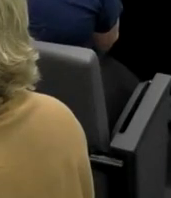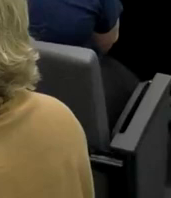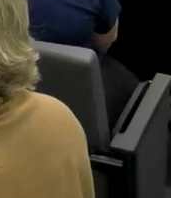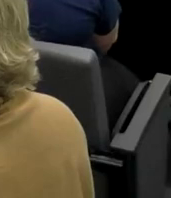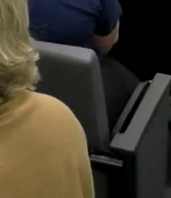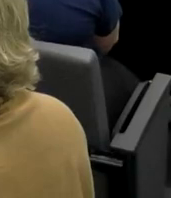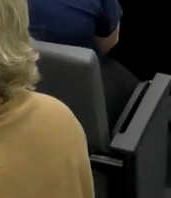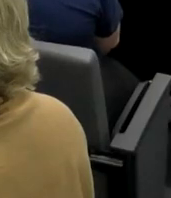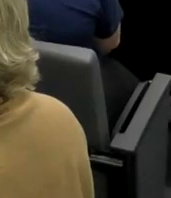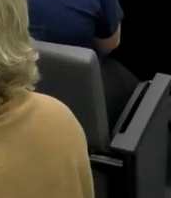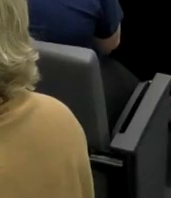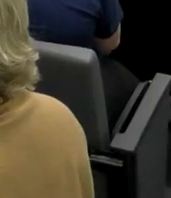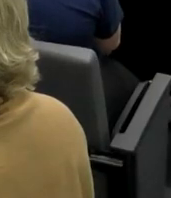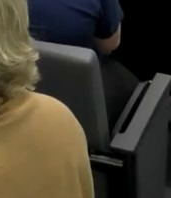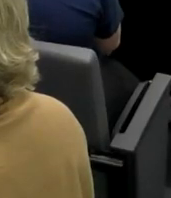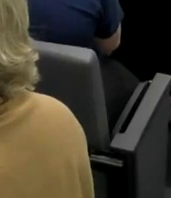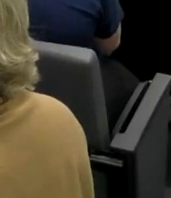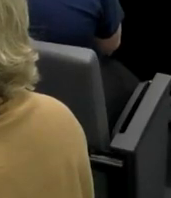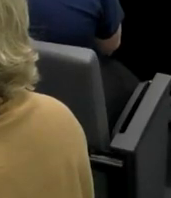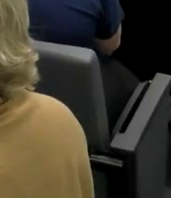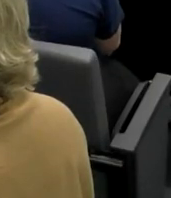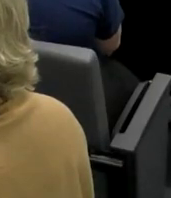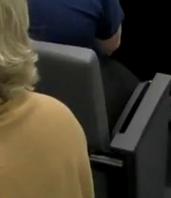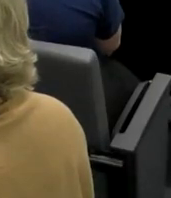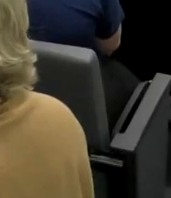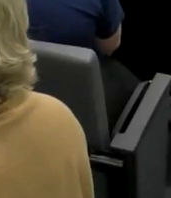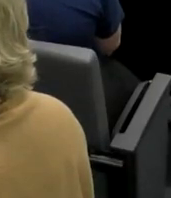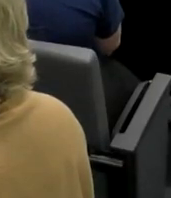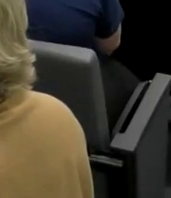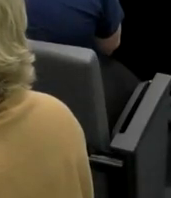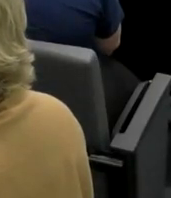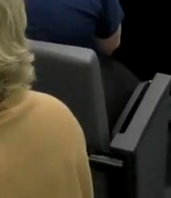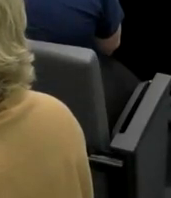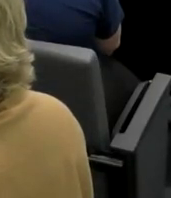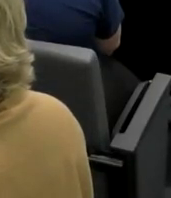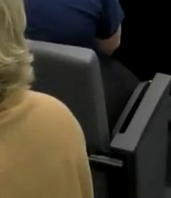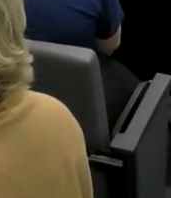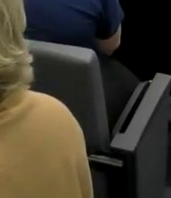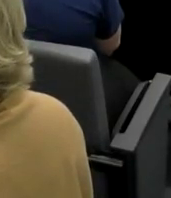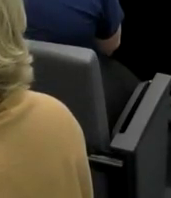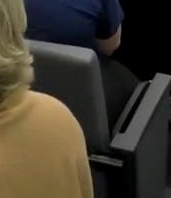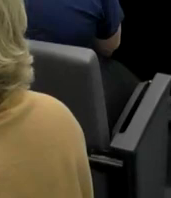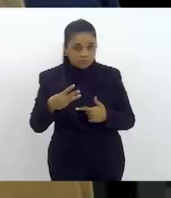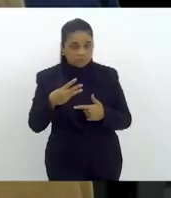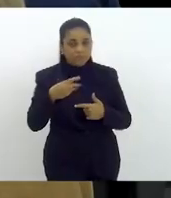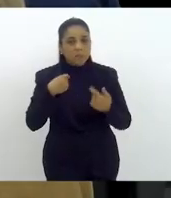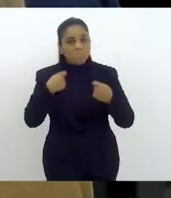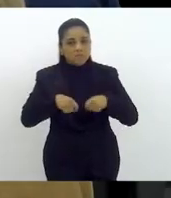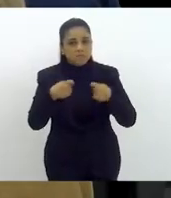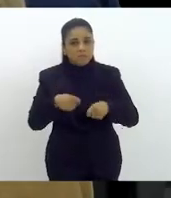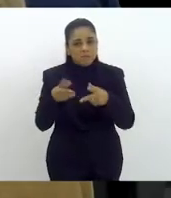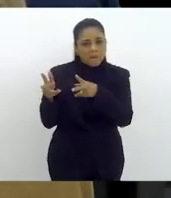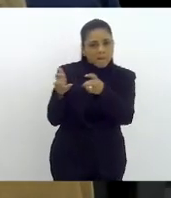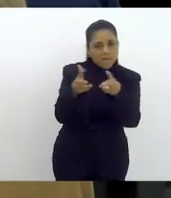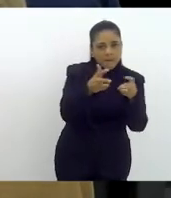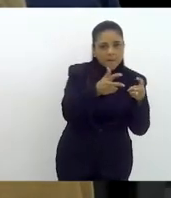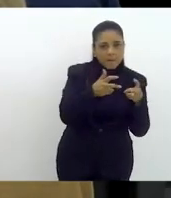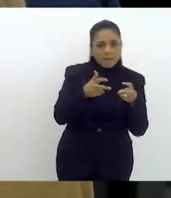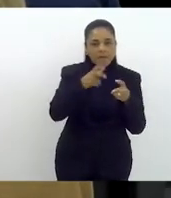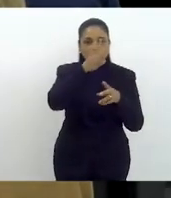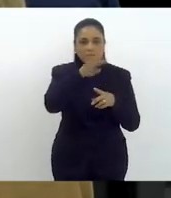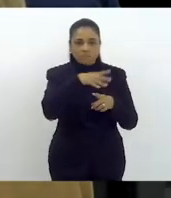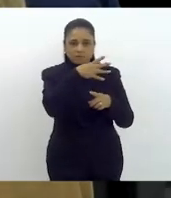antes de 2023 e o que será depois de 2023 a gente precisa assimilar o que essa agenda política de